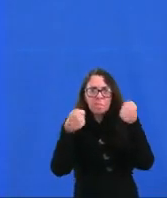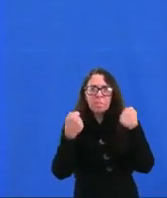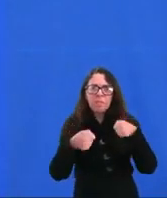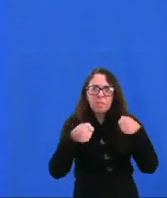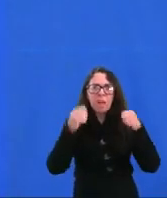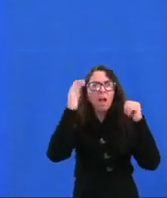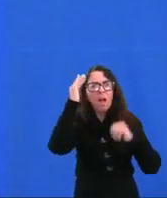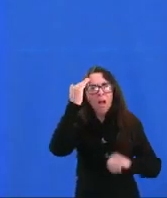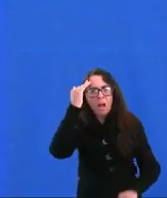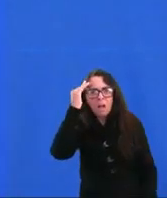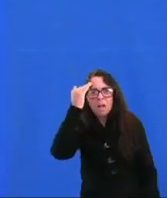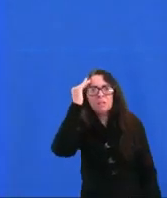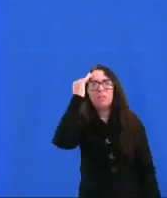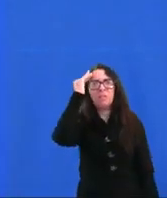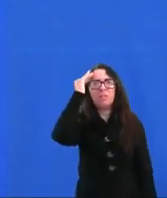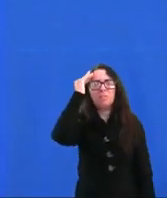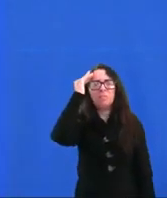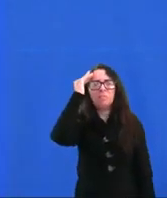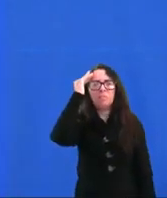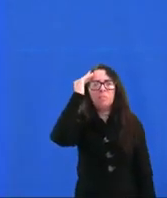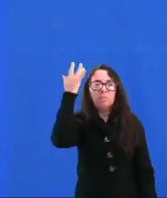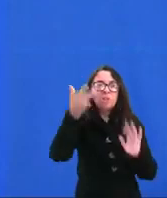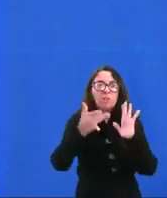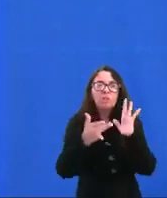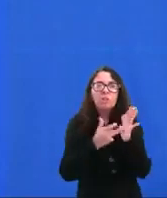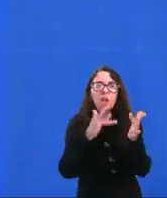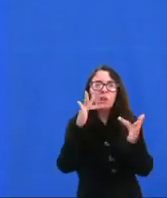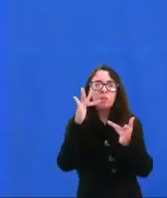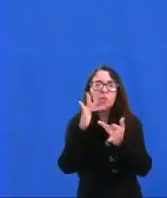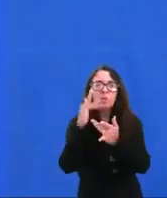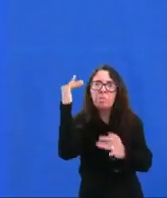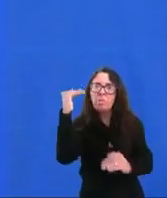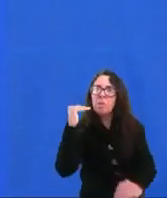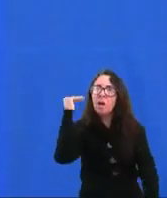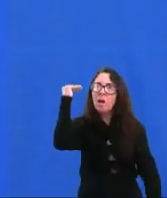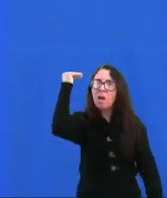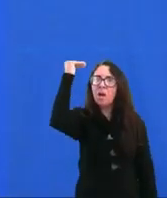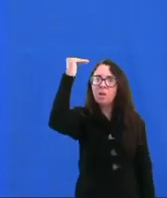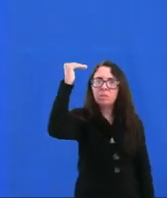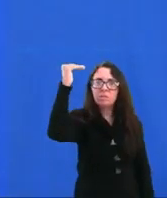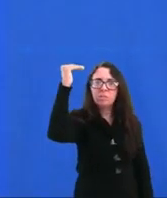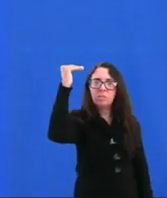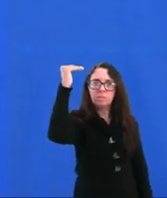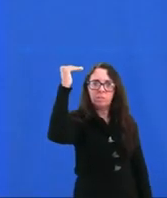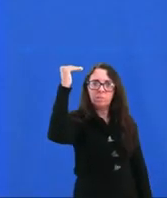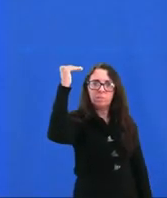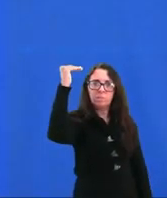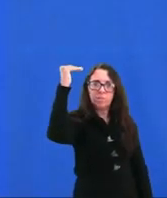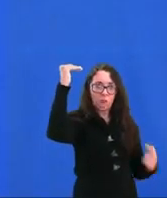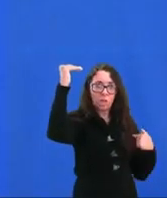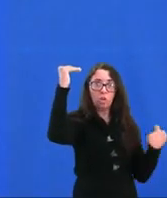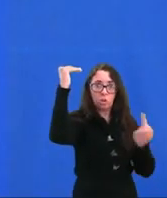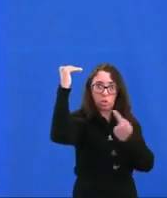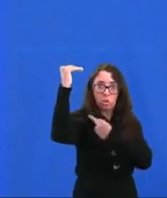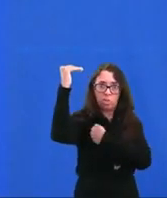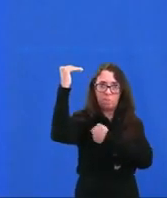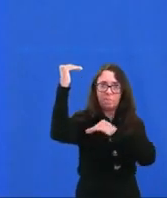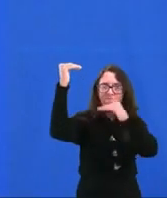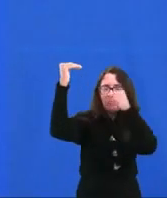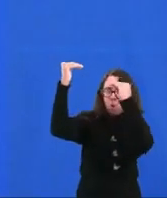uma afirmação centrada no homem. A 3A. Todas as igrejas precisam de um